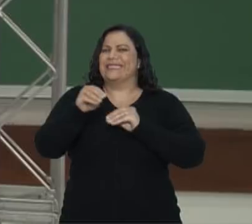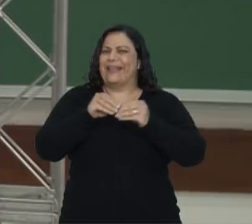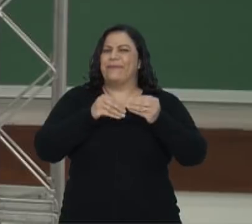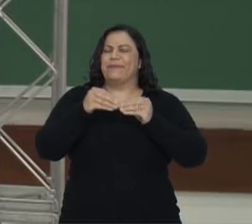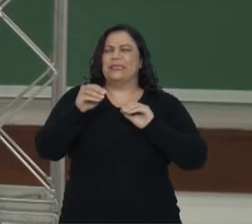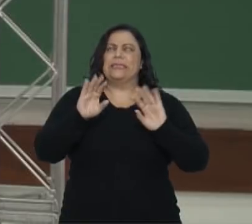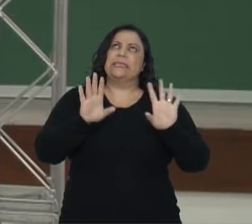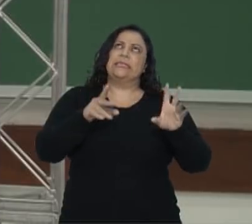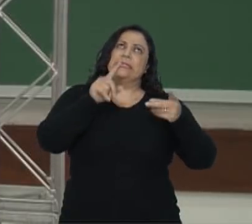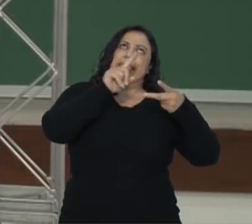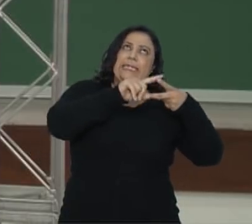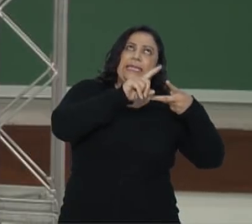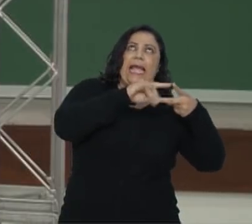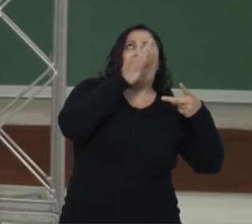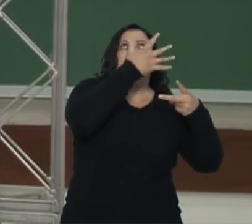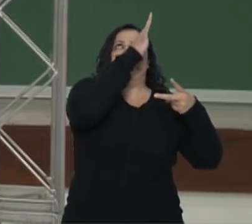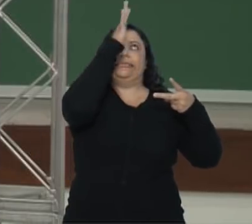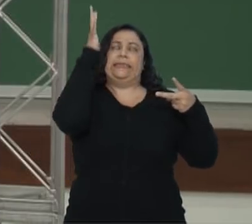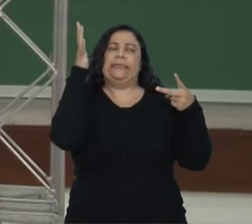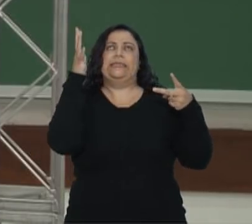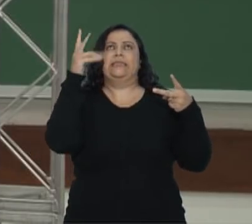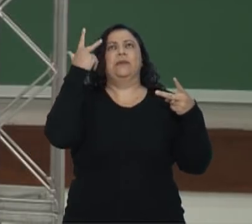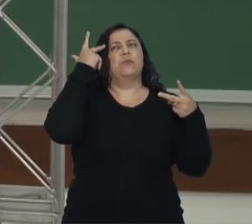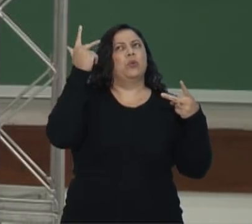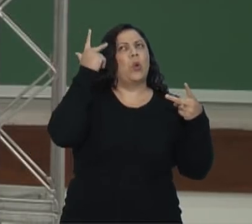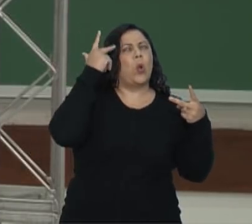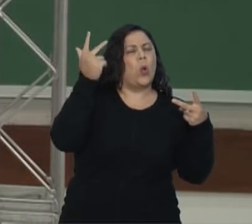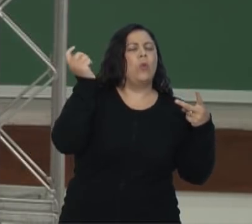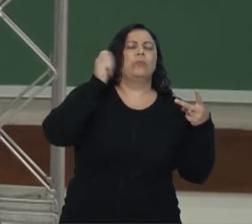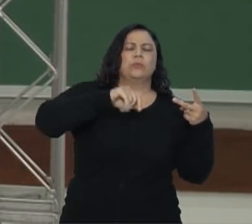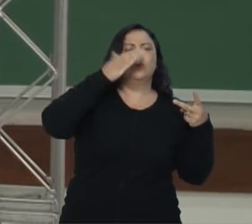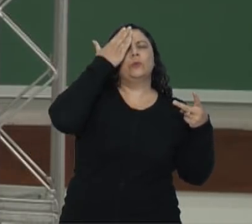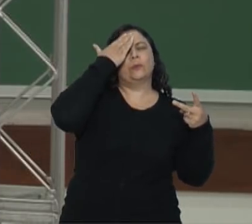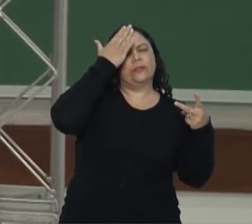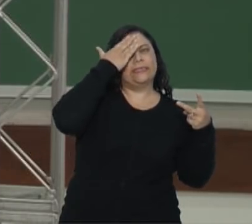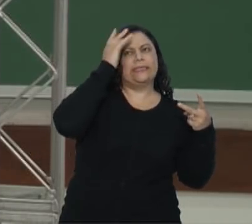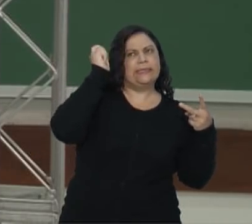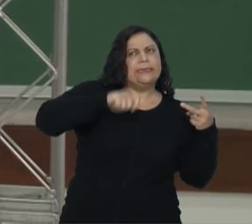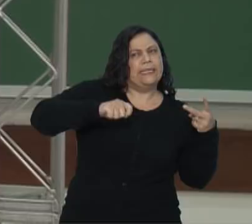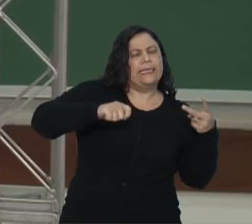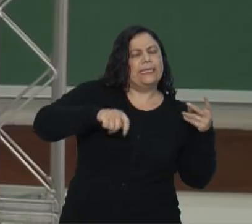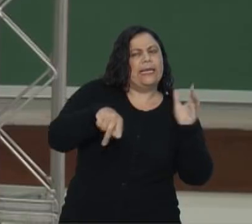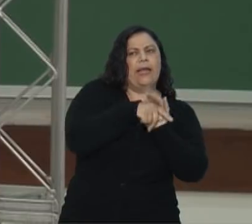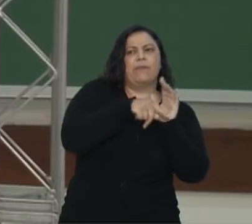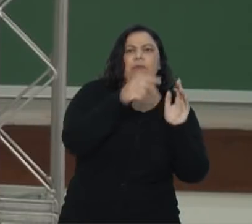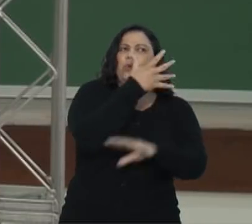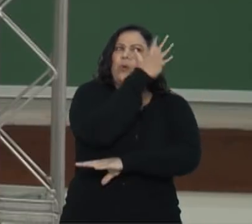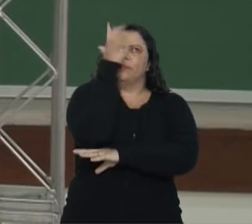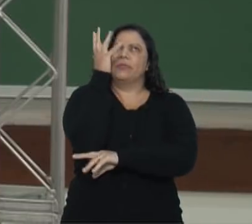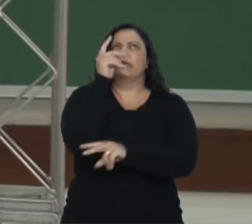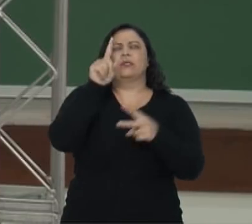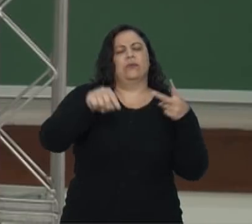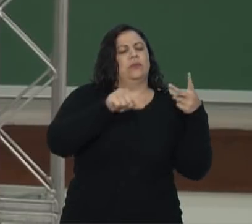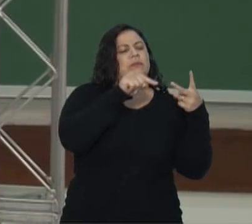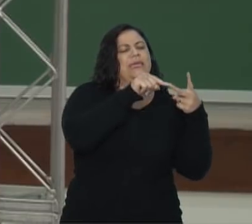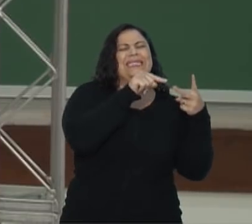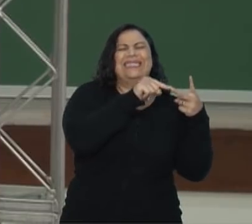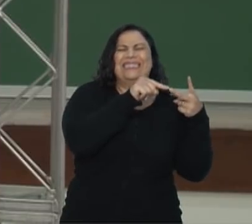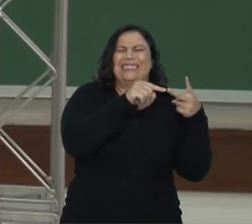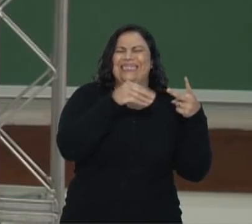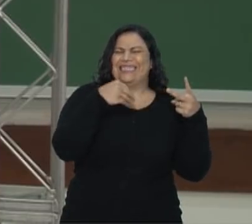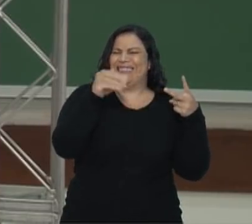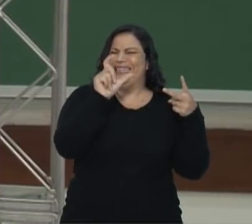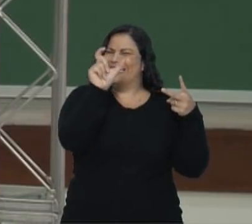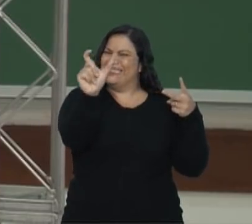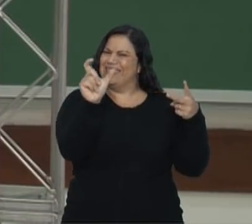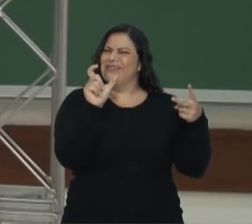uma noção, origem natural, né? Um material natural, se é natural veio da natureza. Mas sintético, essa palavra